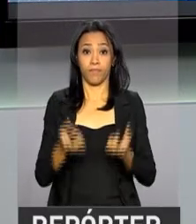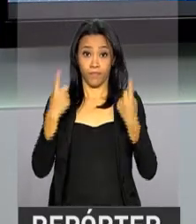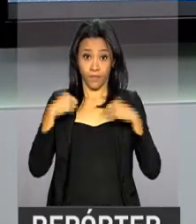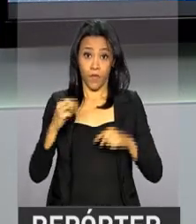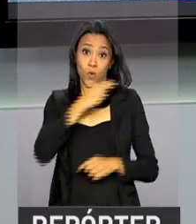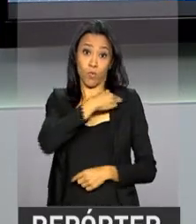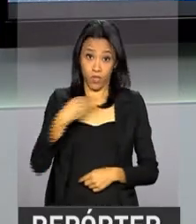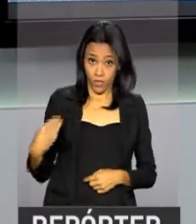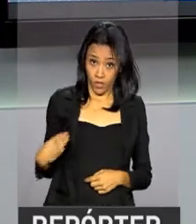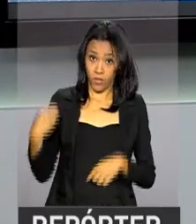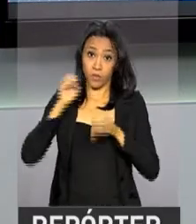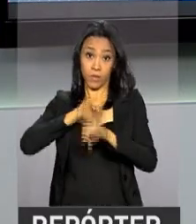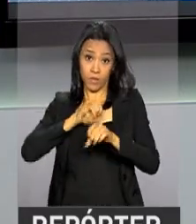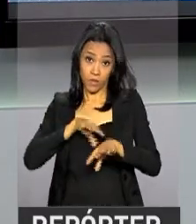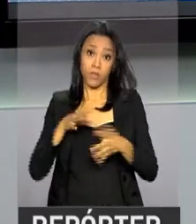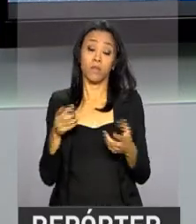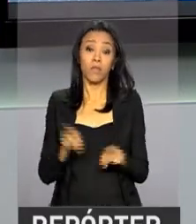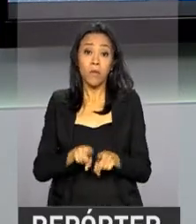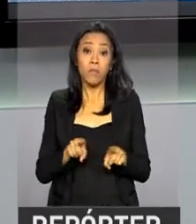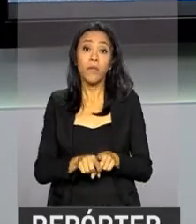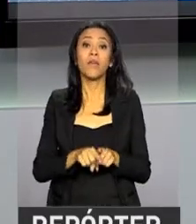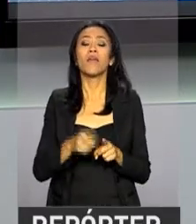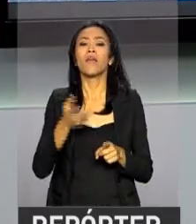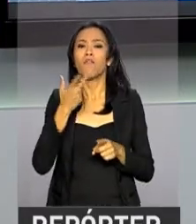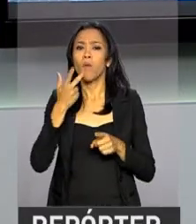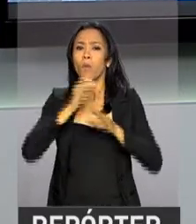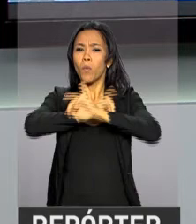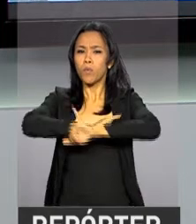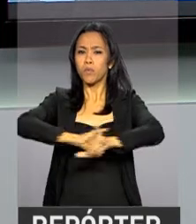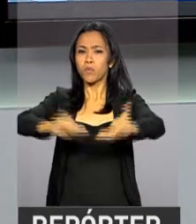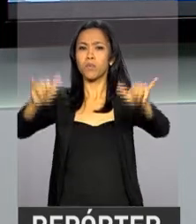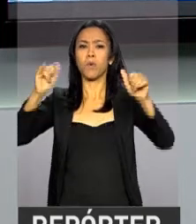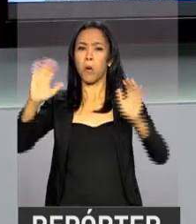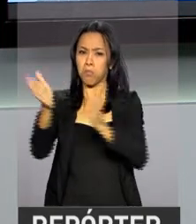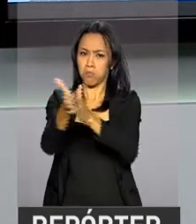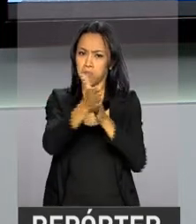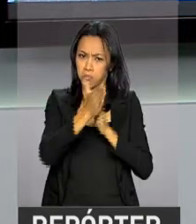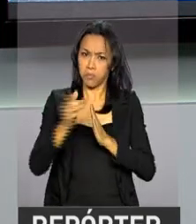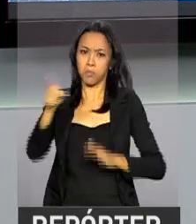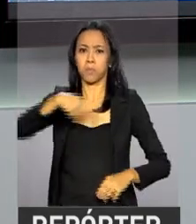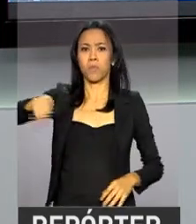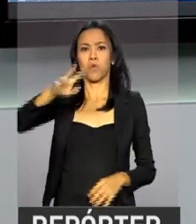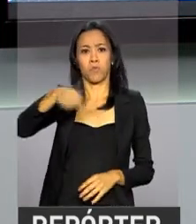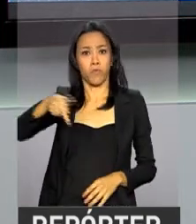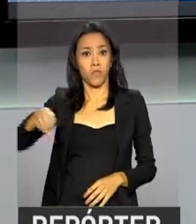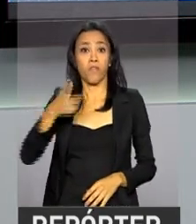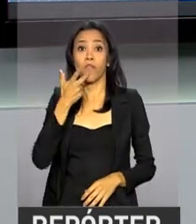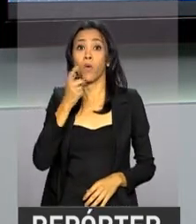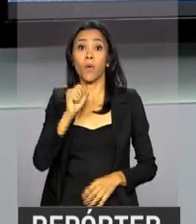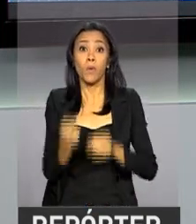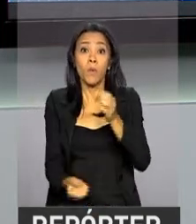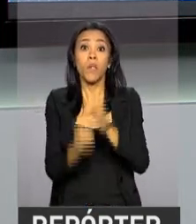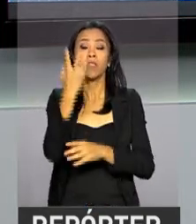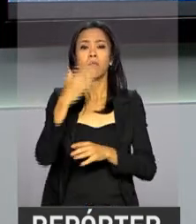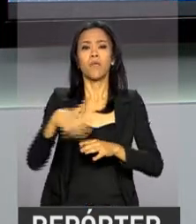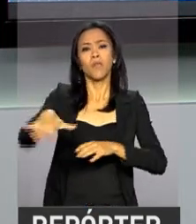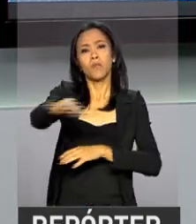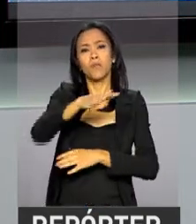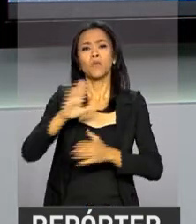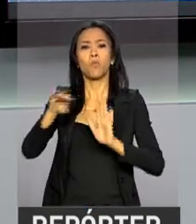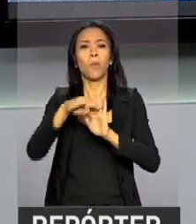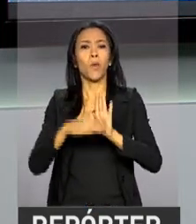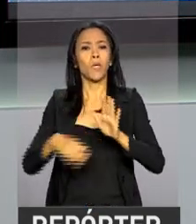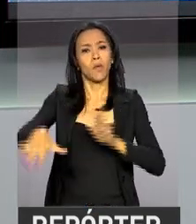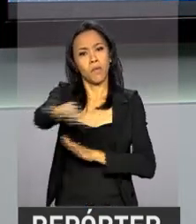o ministro da educação mendonça filho fez um pronunciamento em homenagem aos professores ele anunciou o lançamento do programa nacional